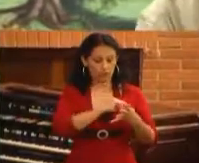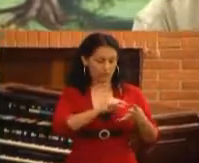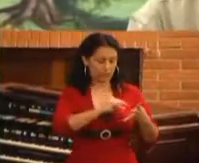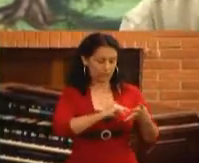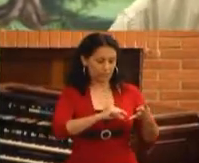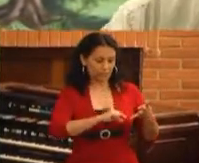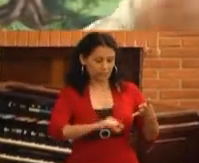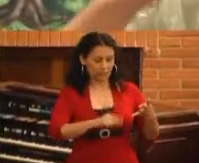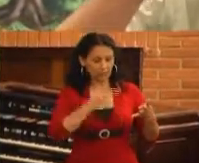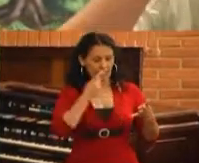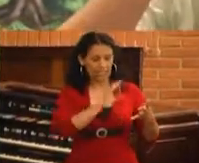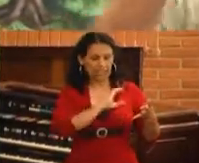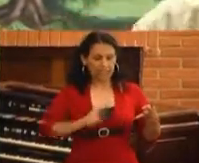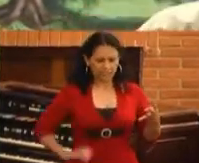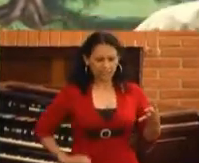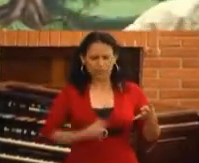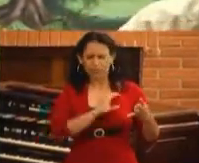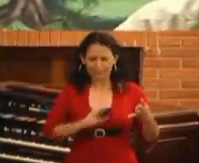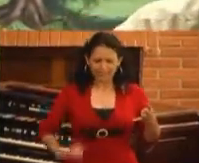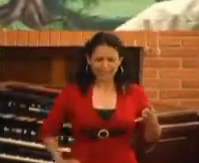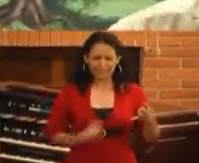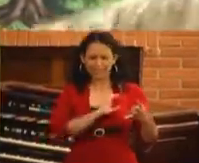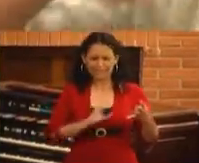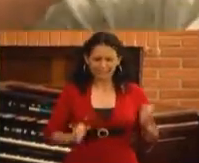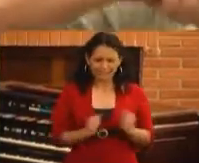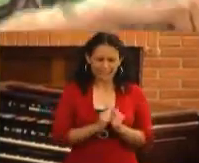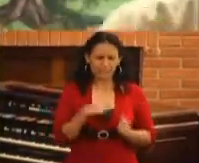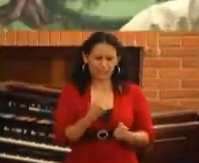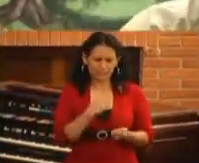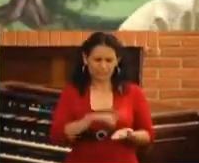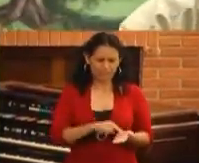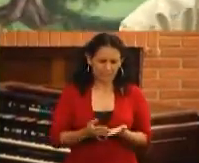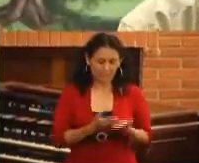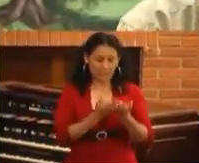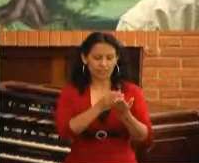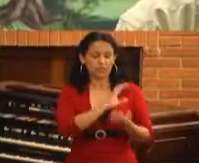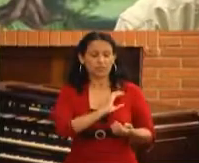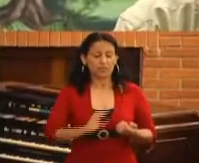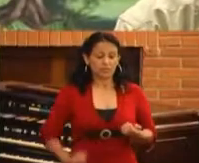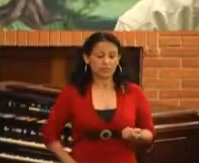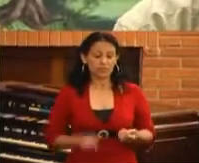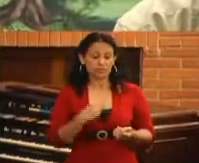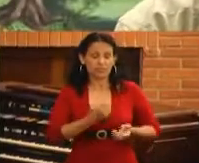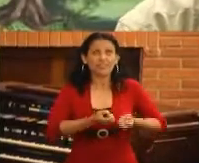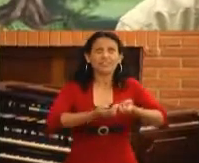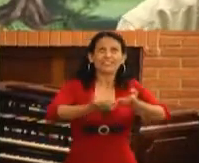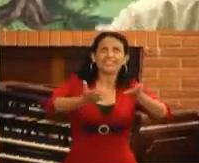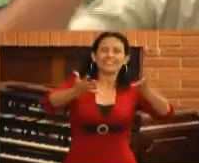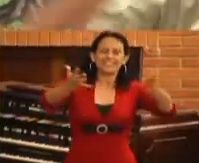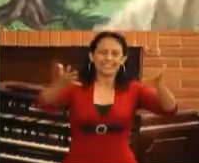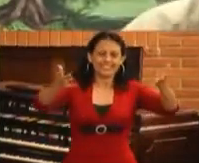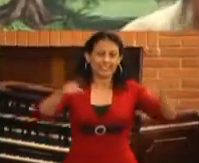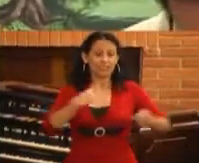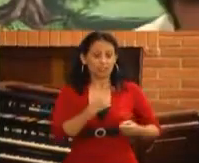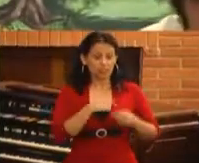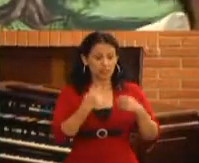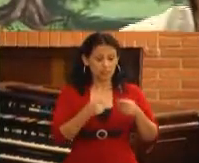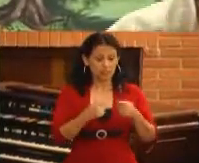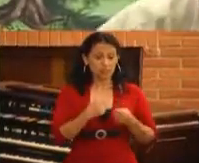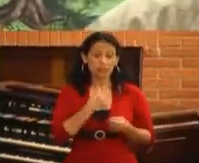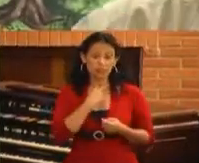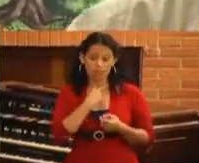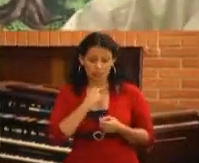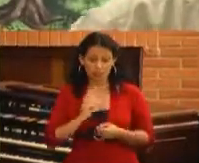Ele diz, com Cristo nós ressuscitamos, com Cristo exaltado nós devemos nos